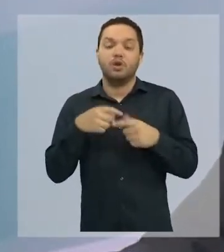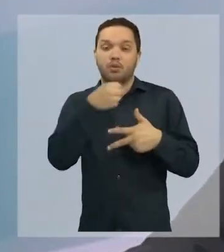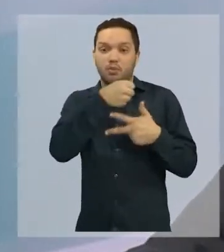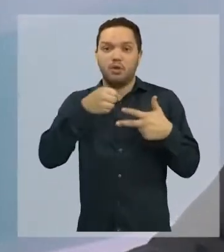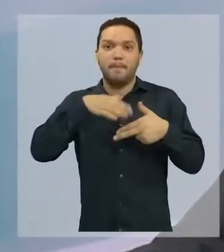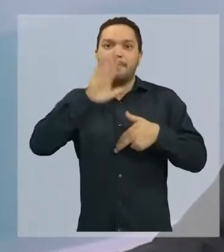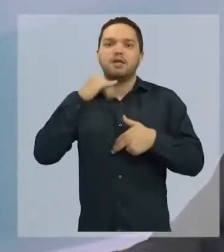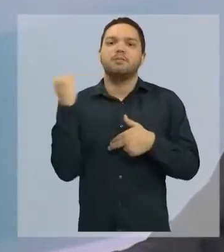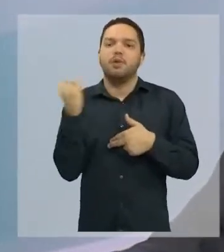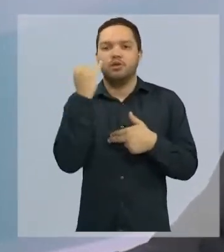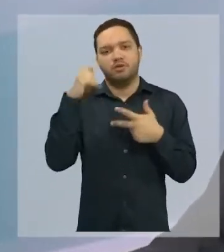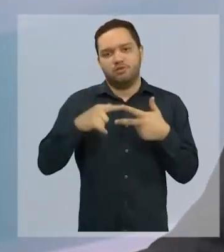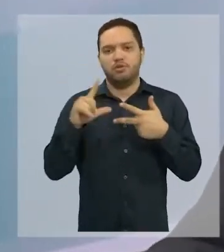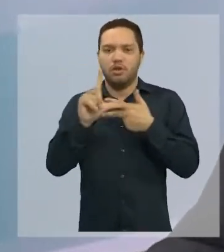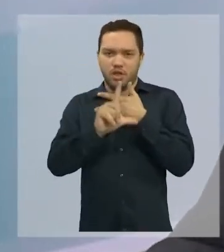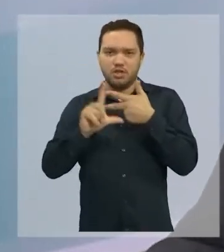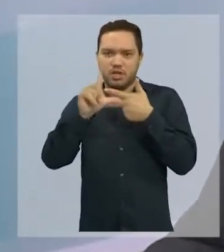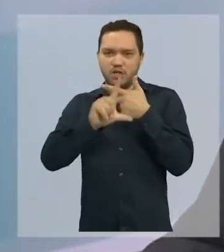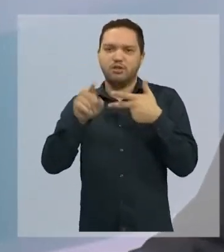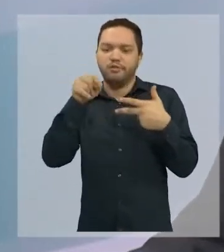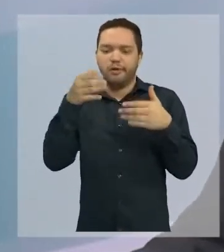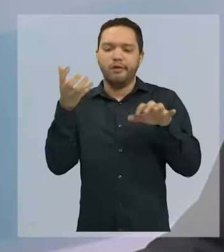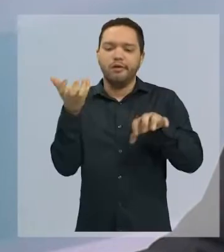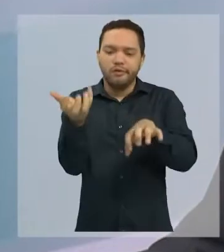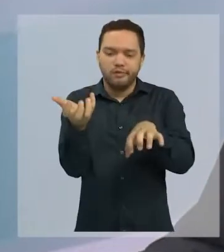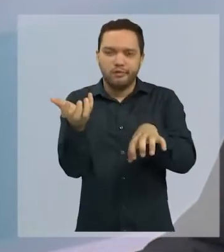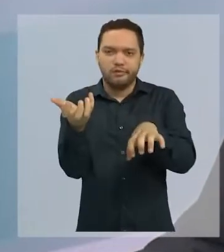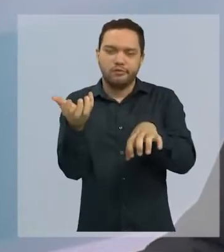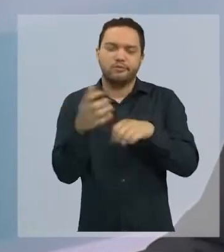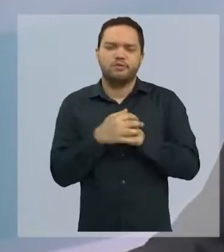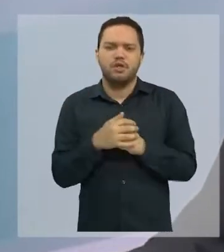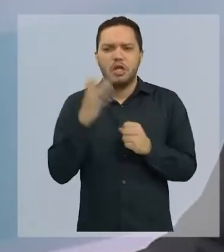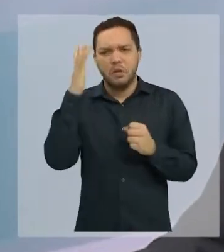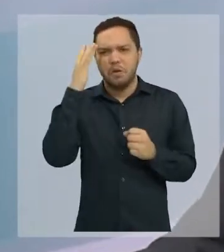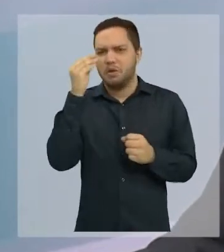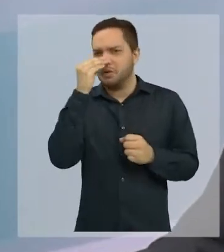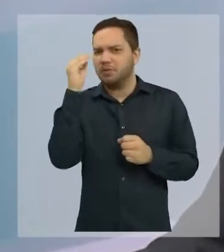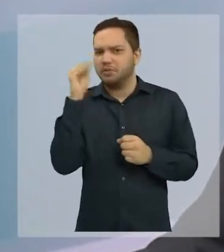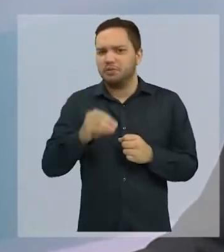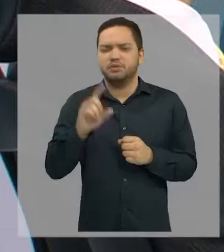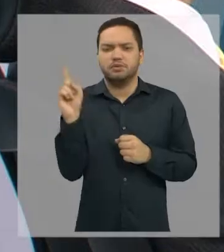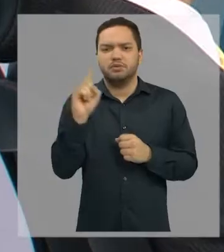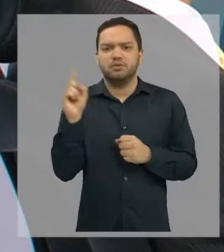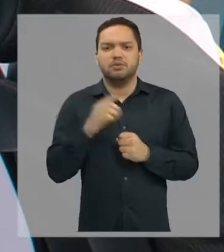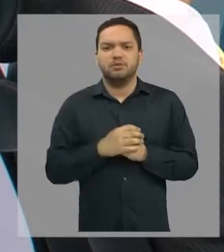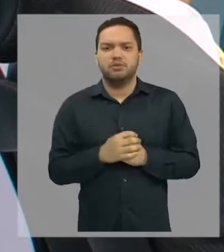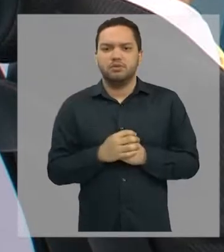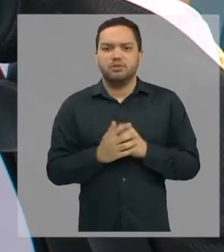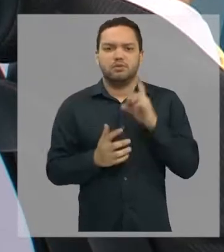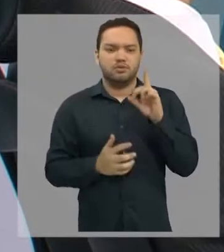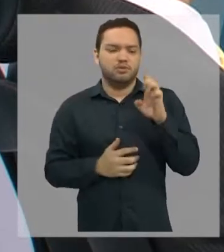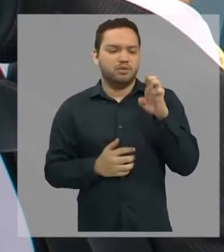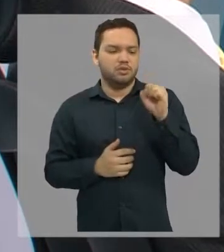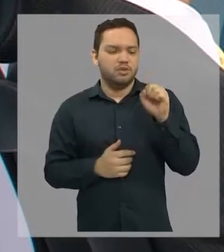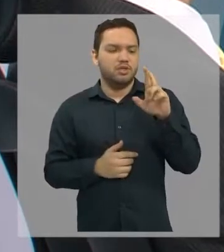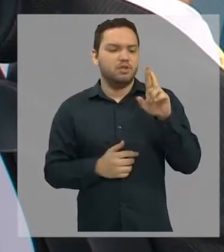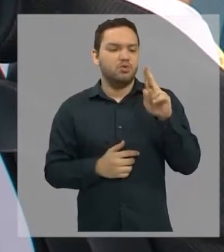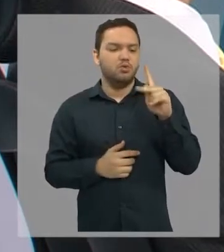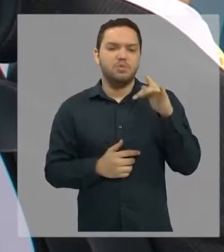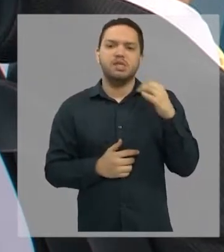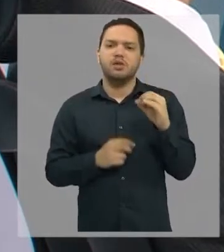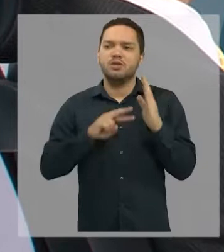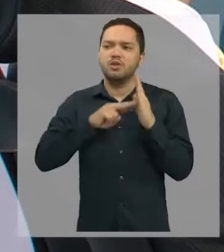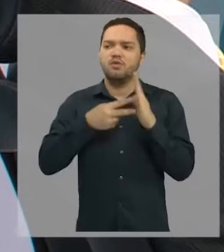porque o poder mais importante é o legislativo, né? É o mais representativo, etc. Então, não acho que seja desprezo, não. Eu acho que é disrupção mesmo, é um